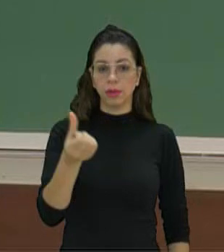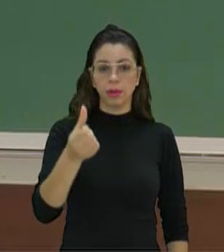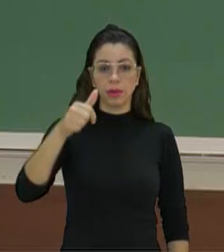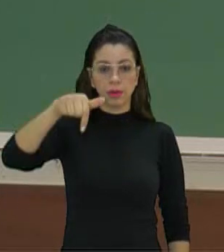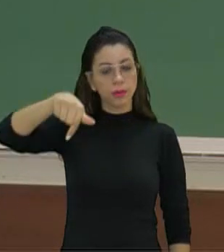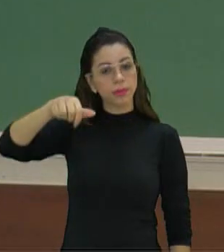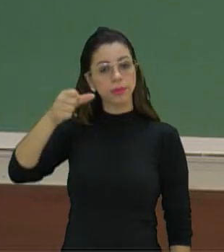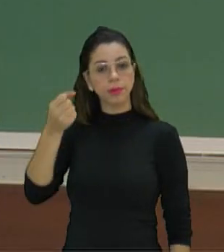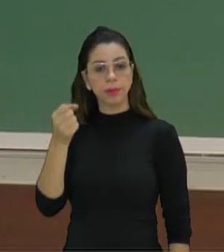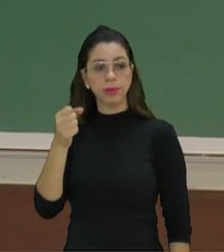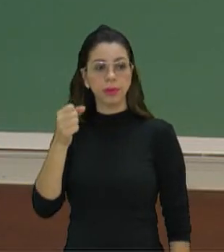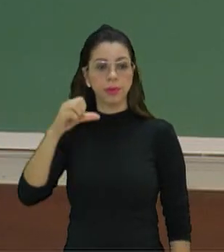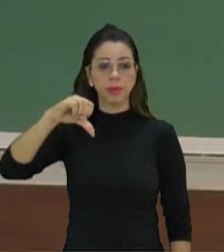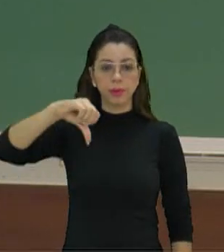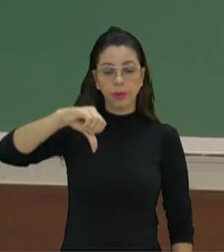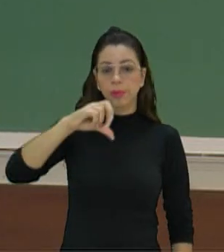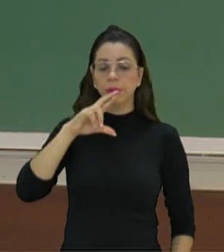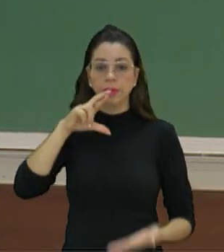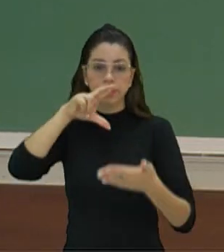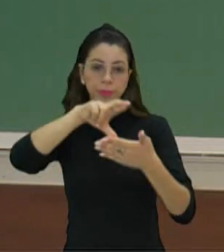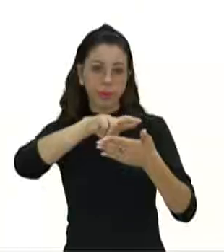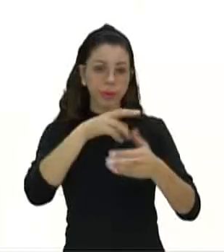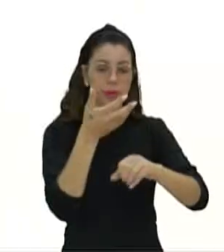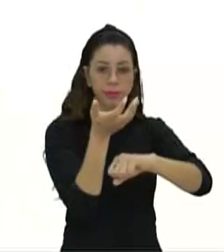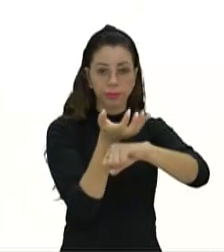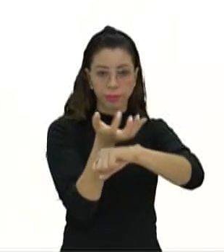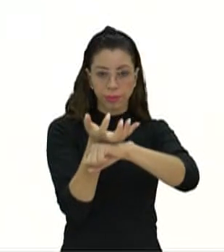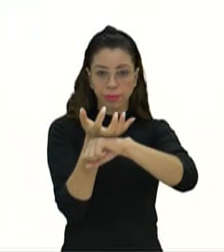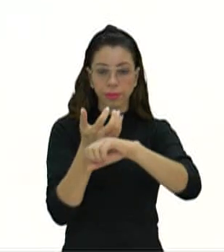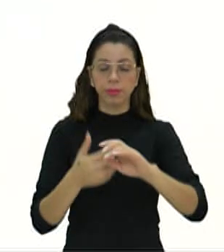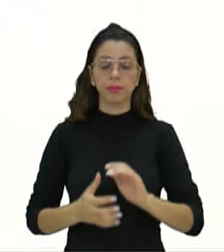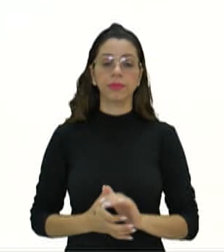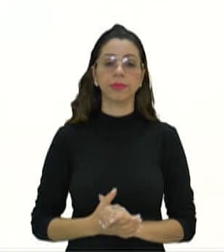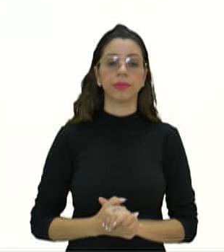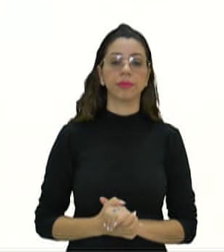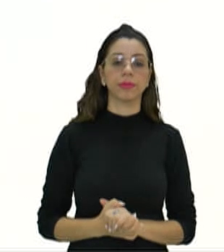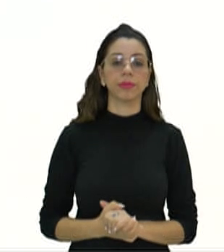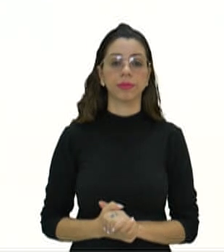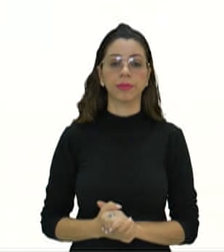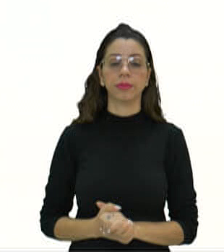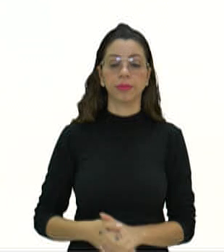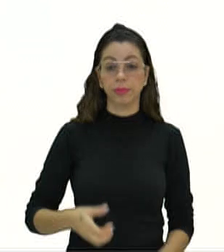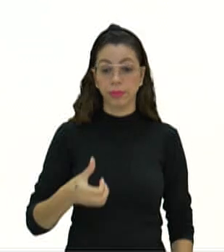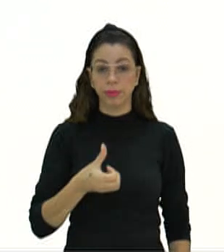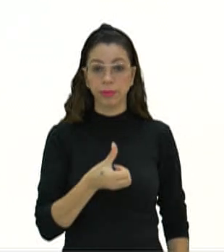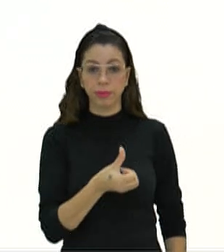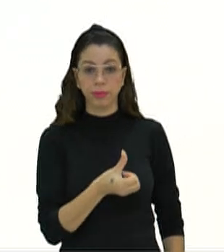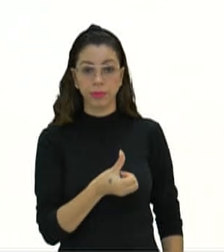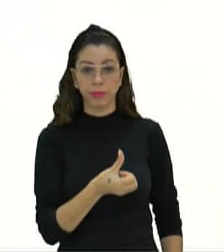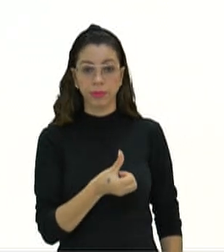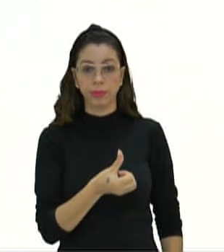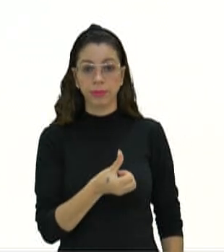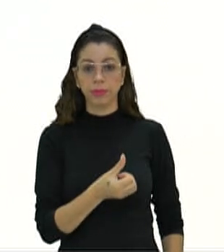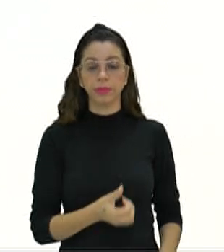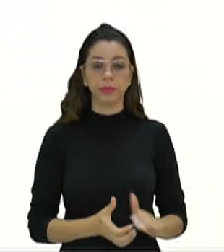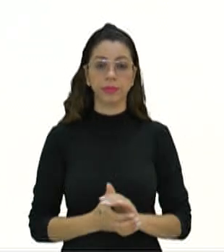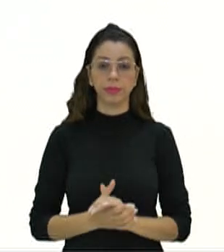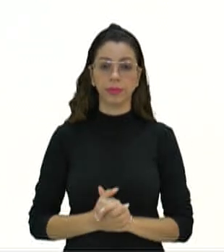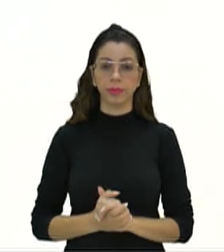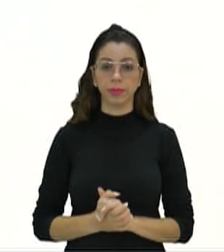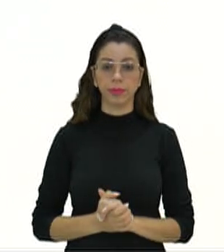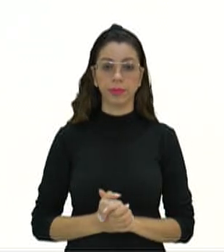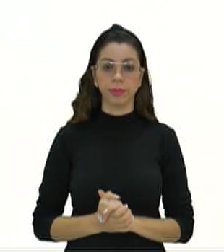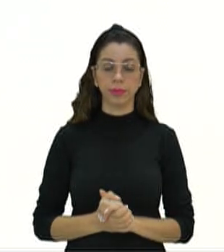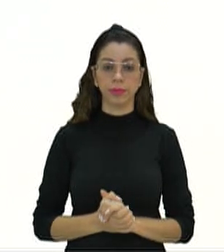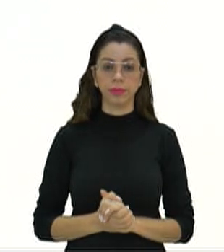para vocês poderem responder sobre as matérias de escola. Então aqui diz assim, ó, na número 6, What is your favorite school